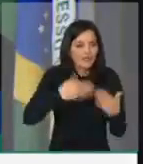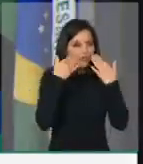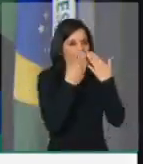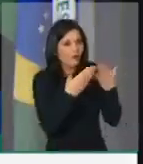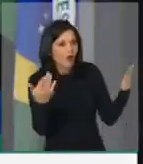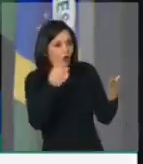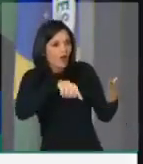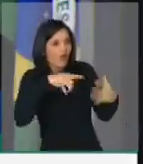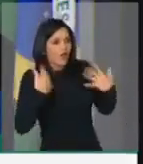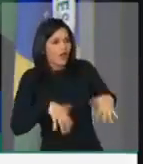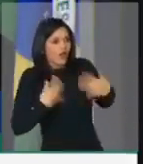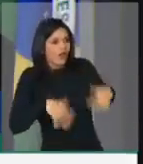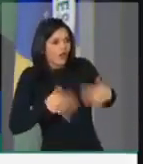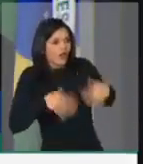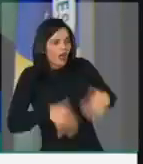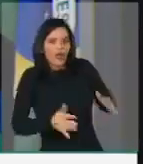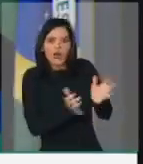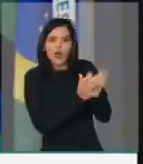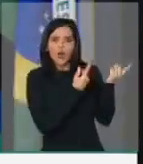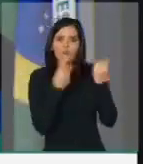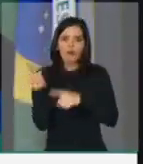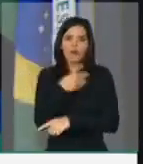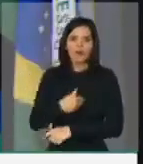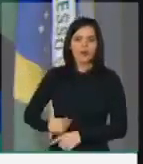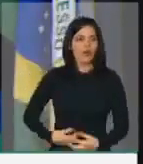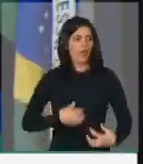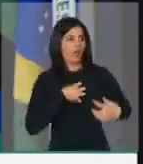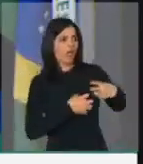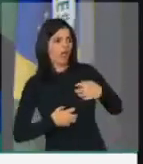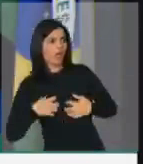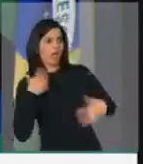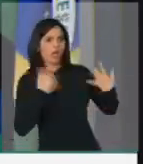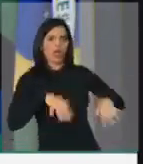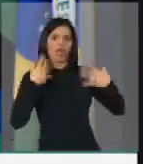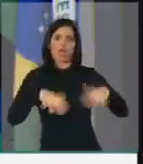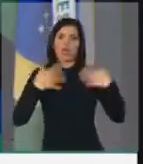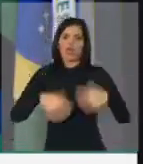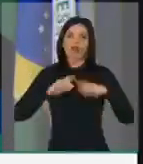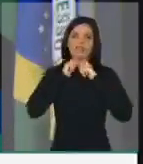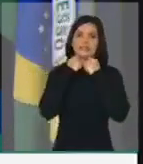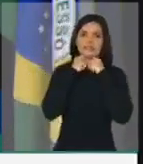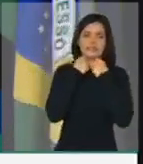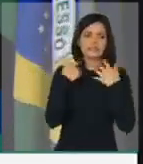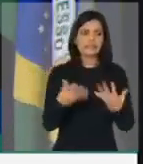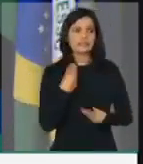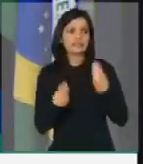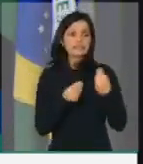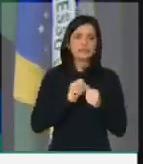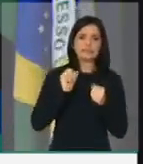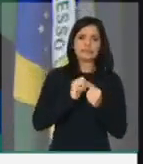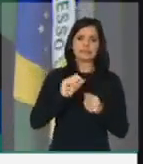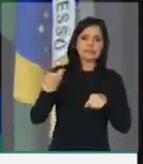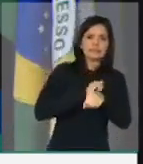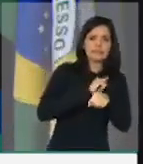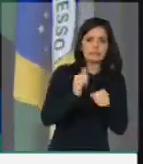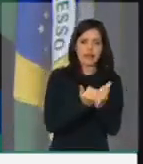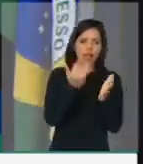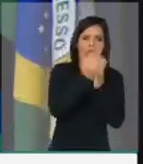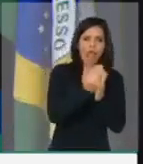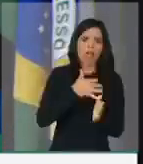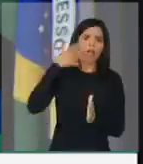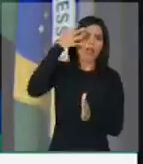desespero da oposição desespero da esquerda que não sabe mais o que faz criasse